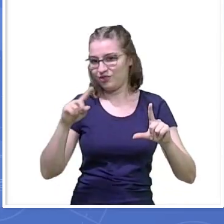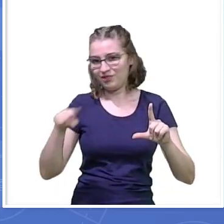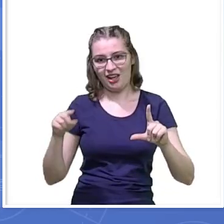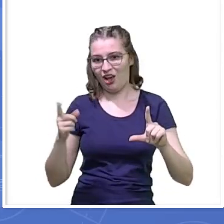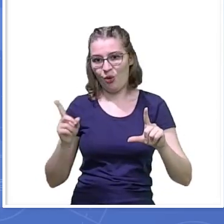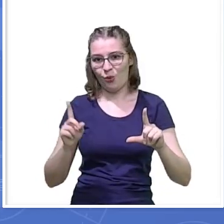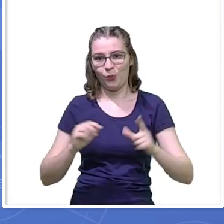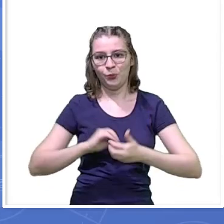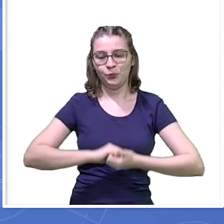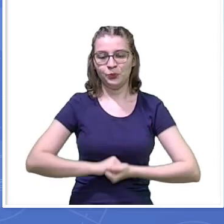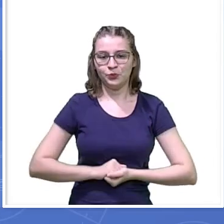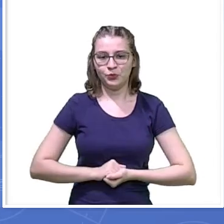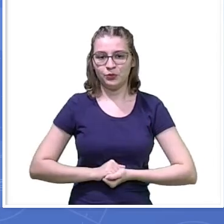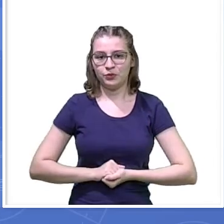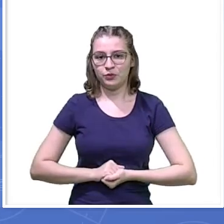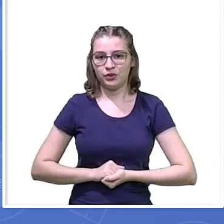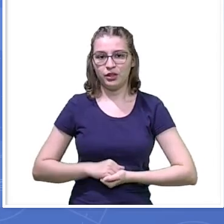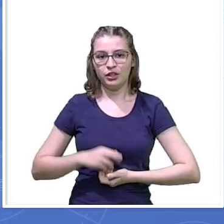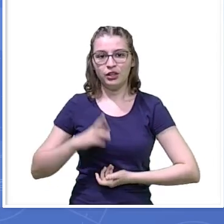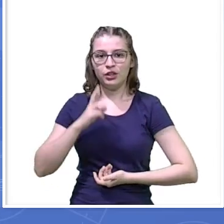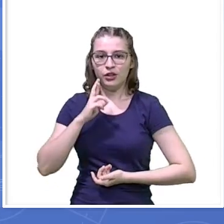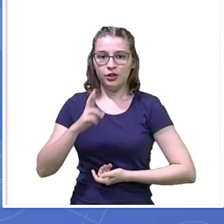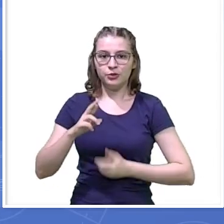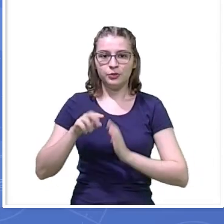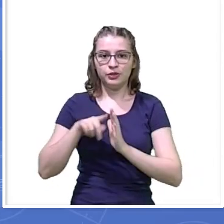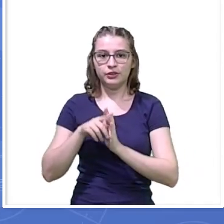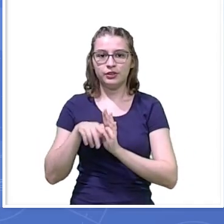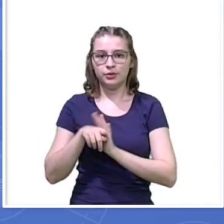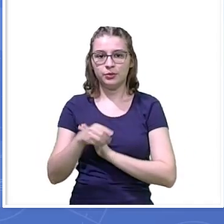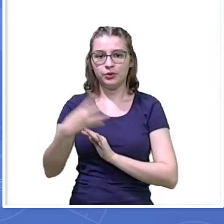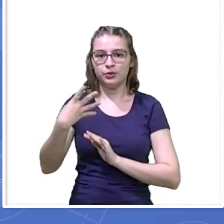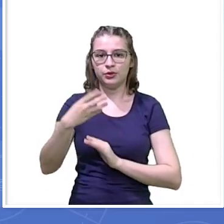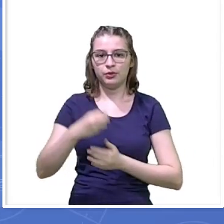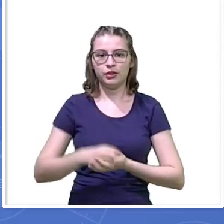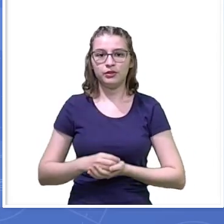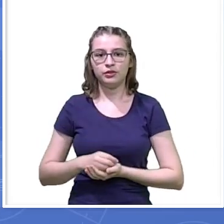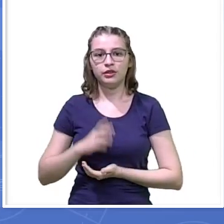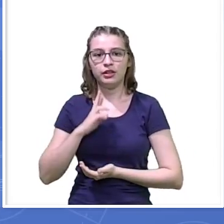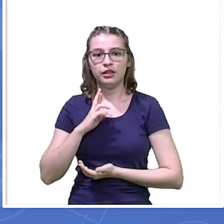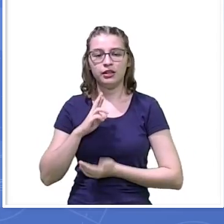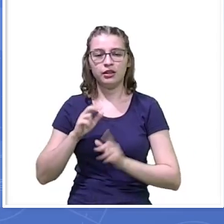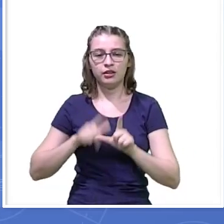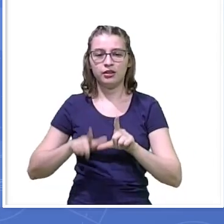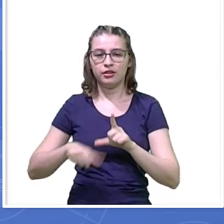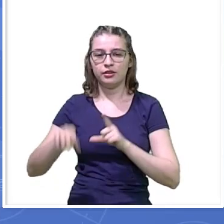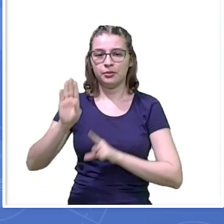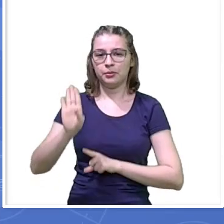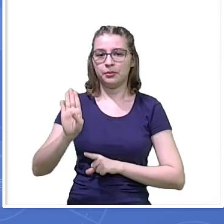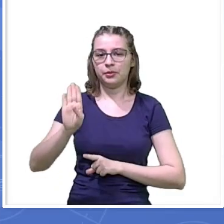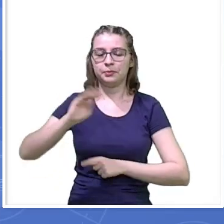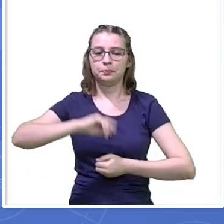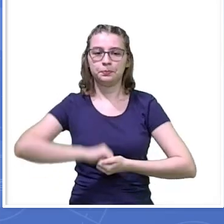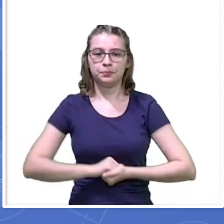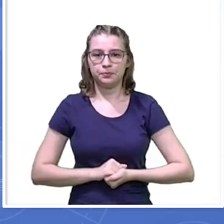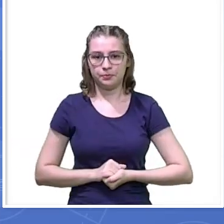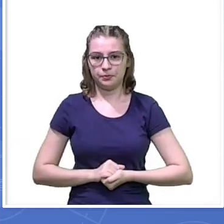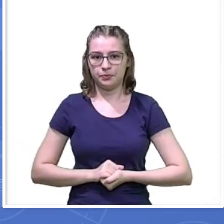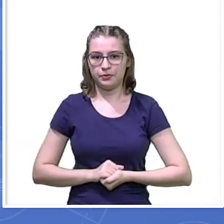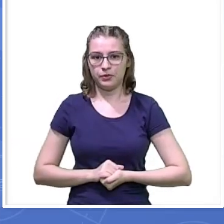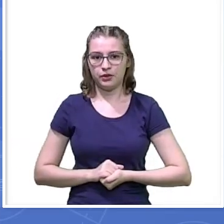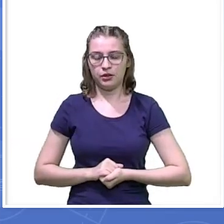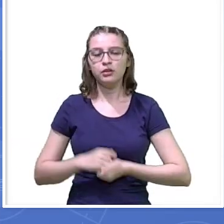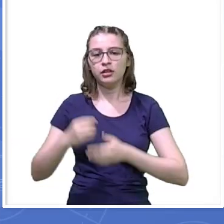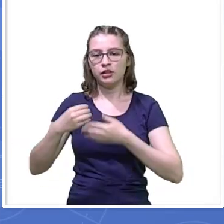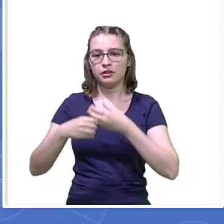a resposta da quarta questão, letra B, né? Para localizar ali o ponto de qualquer lugar, está até mostrado aqui no nosso comentário,